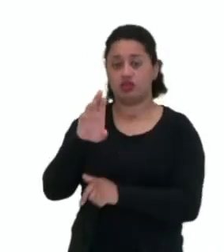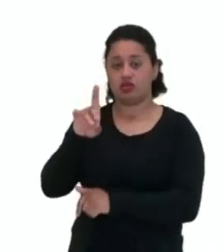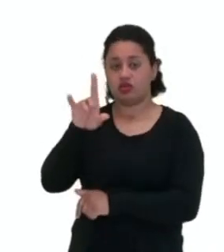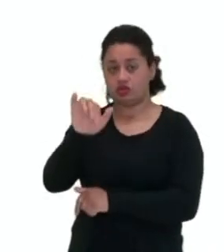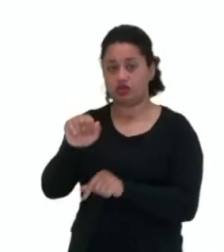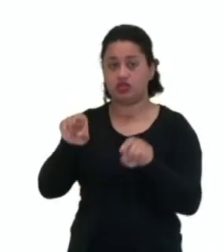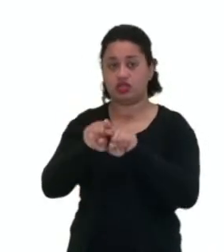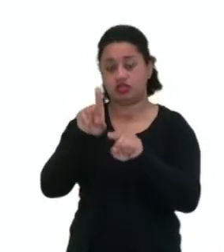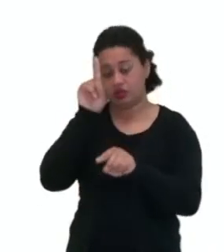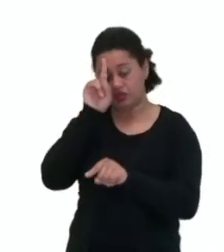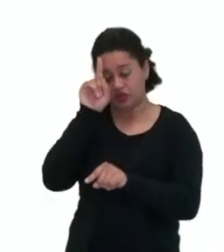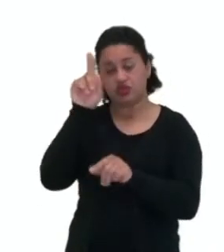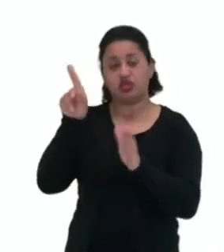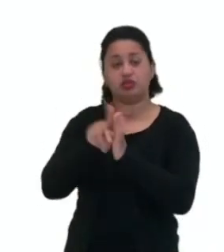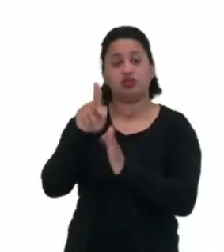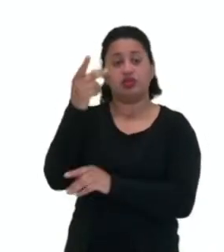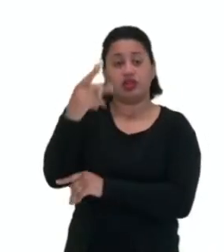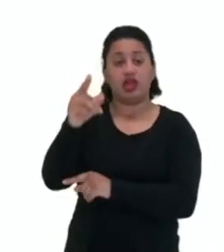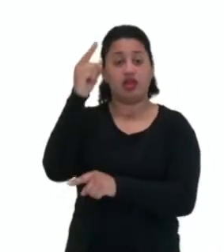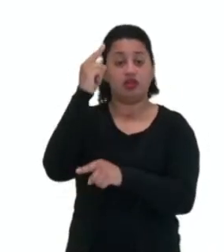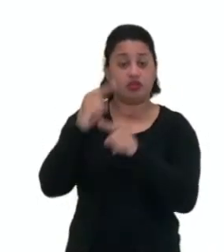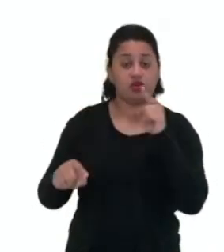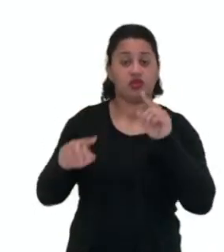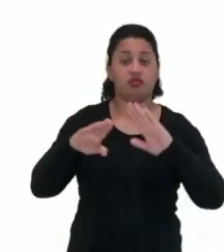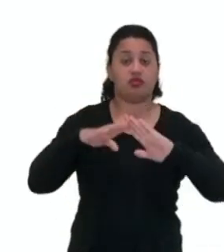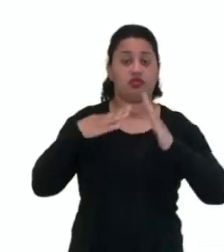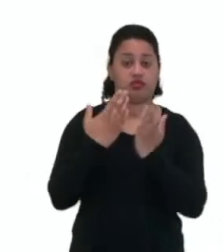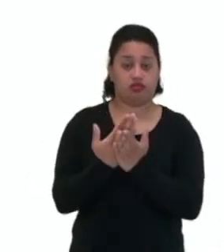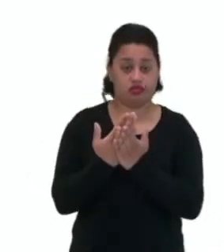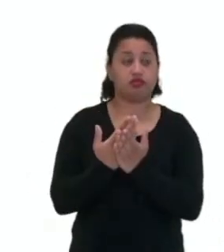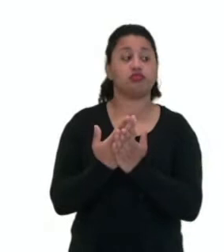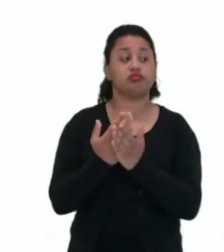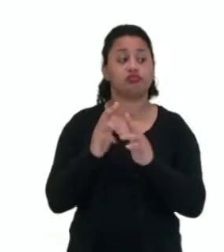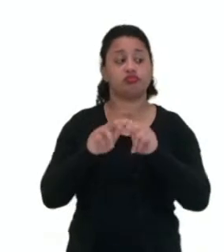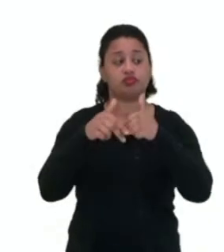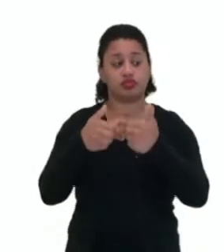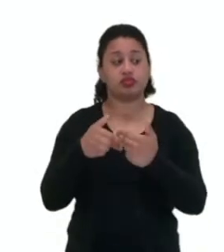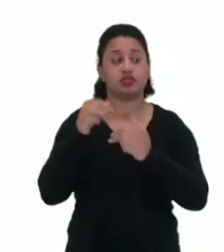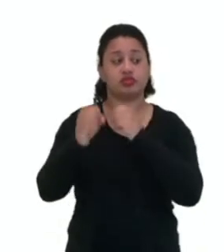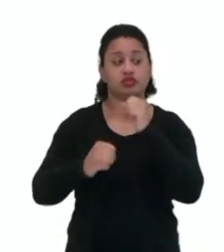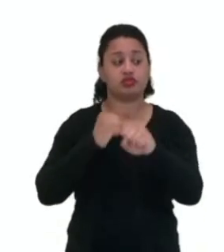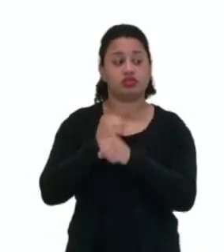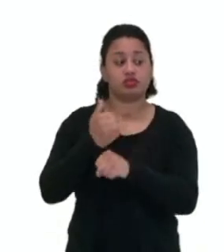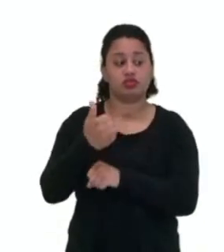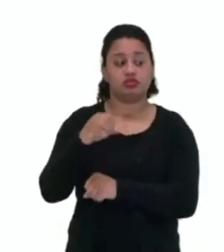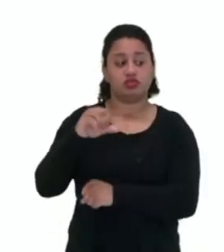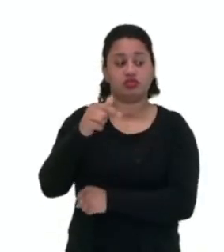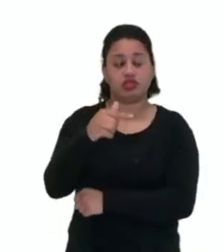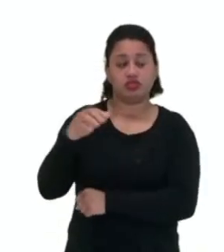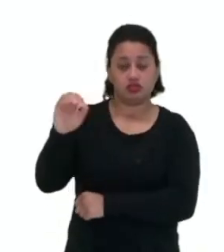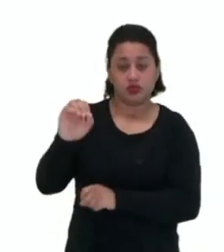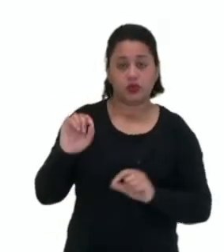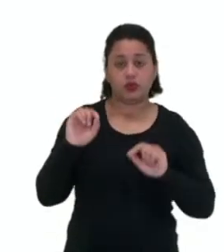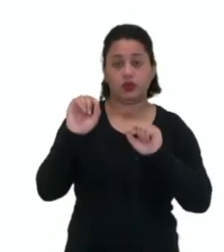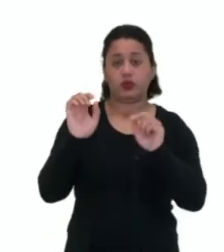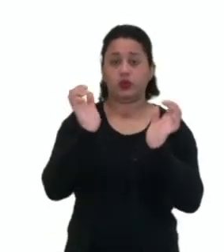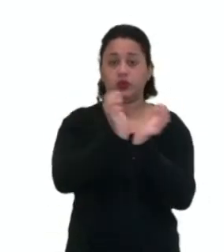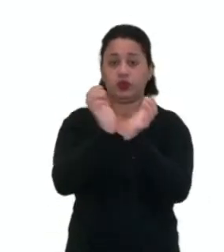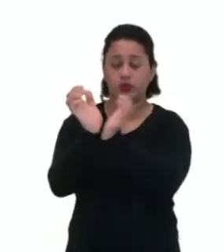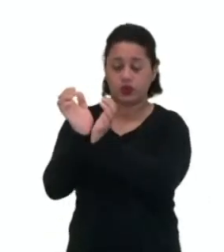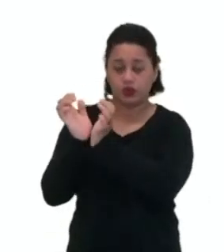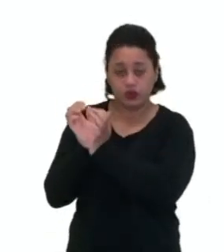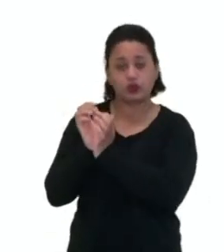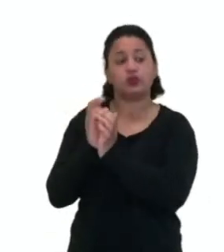das datas nacionais são proibidas nas escolas. E por isso, desde a década de 1970, grupos